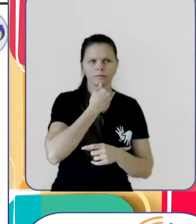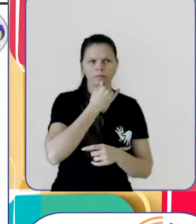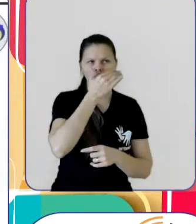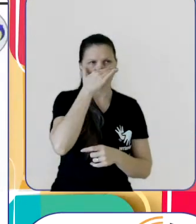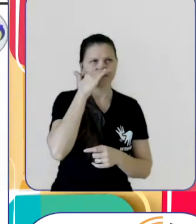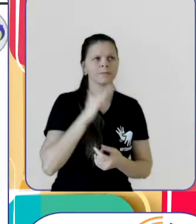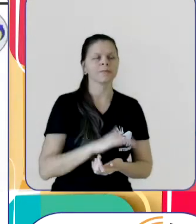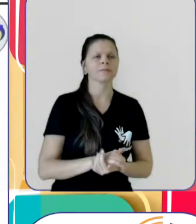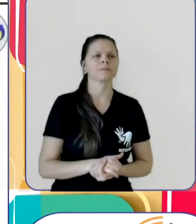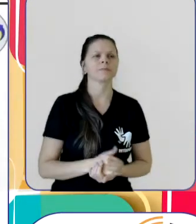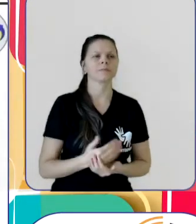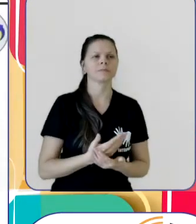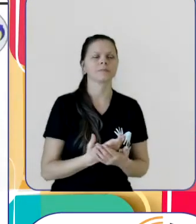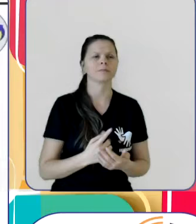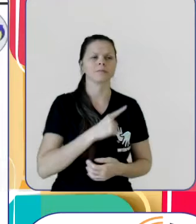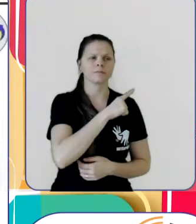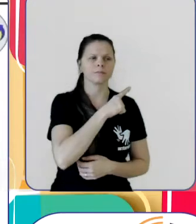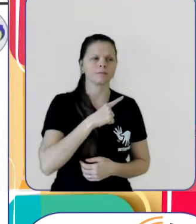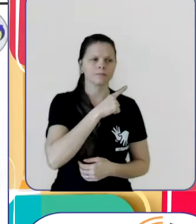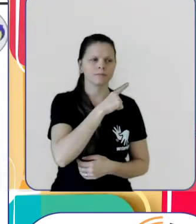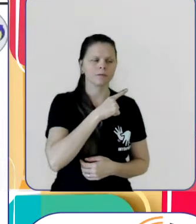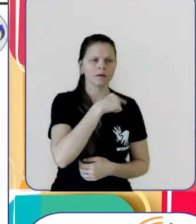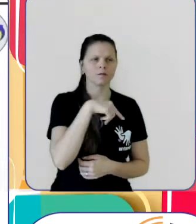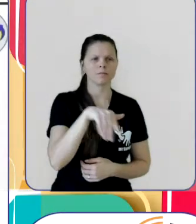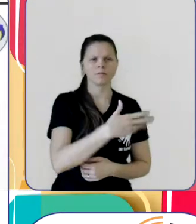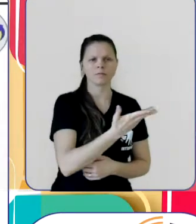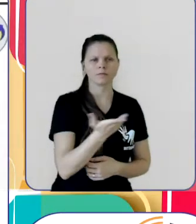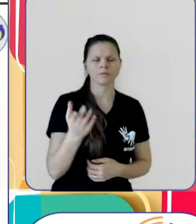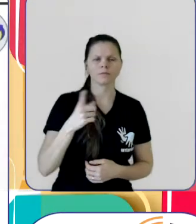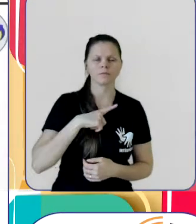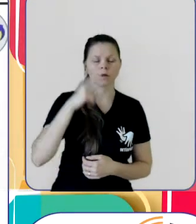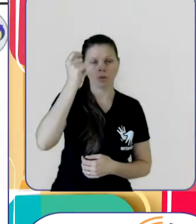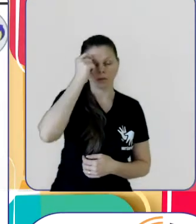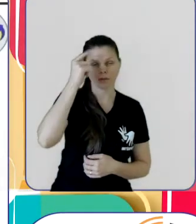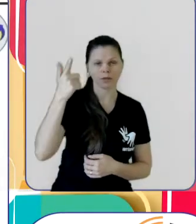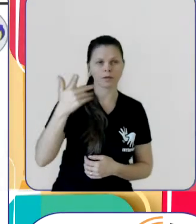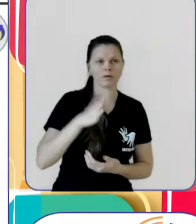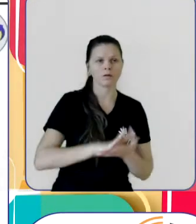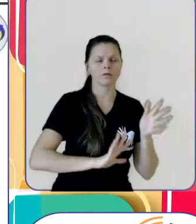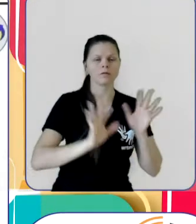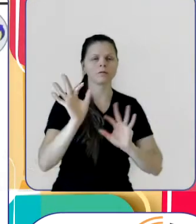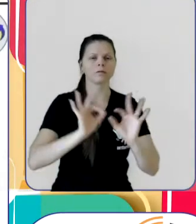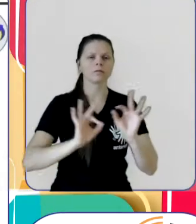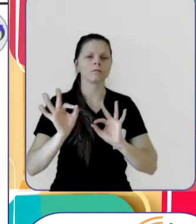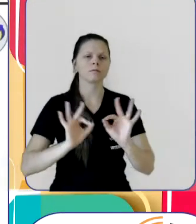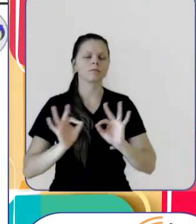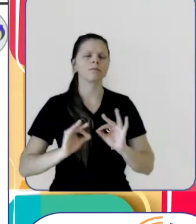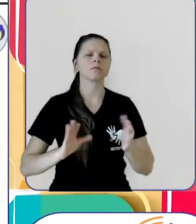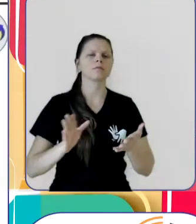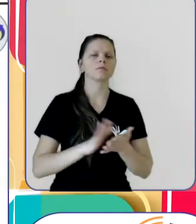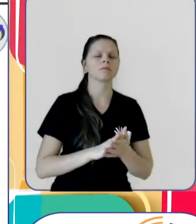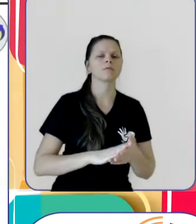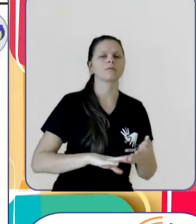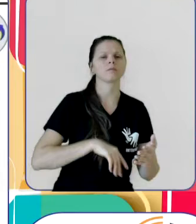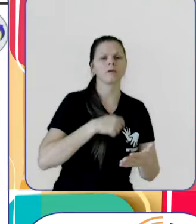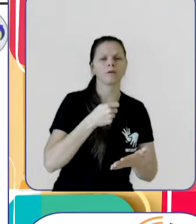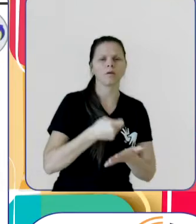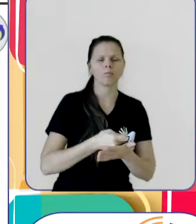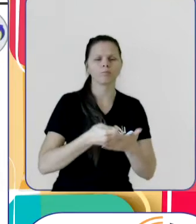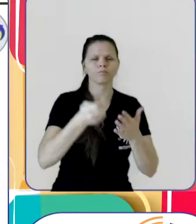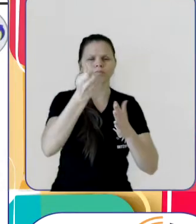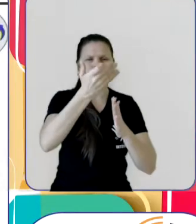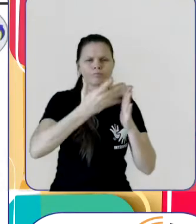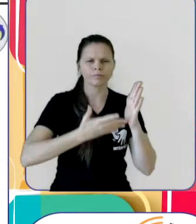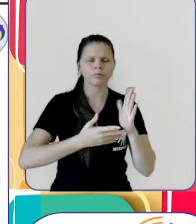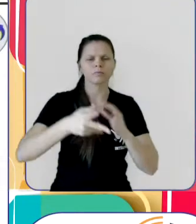pode perceber. Isso aí é só para a gente ter uma ideia, pessoal, né, a estrutura e a distribuição de recursos e composição dos gastos no setor do